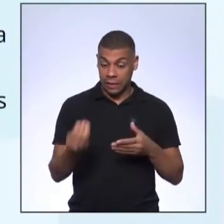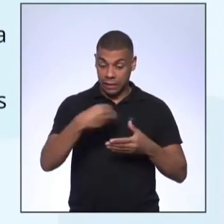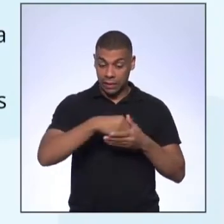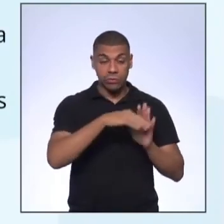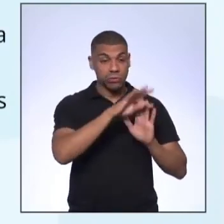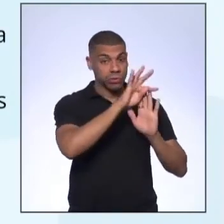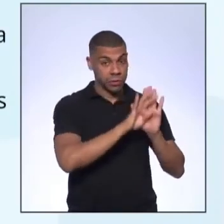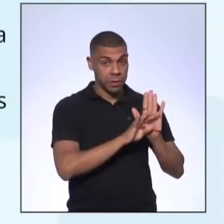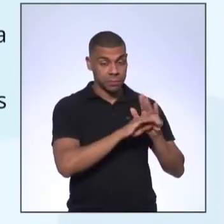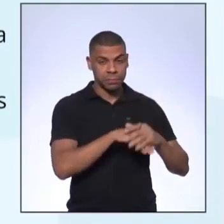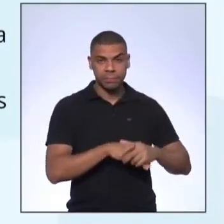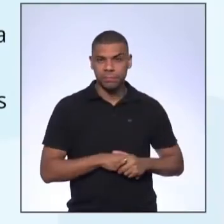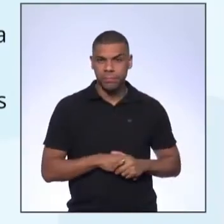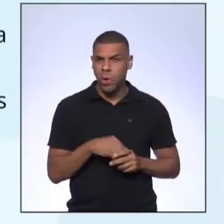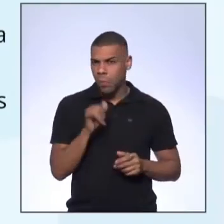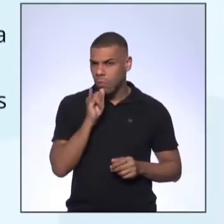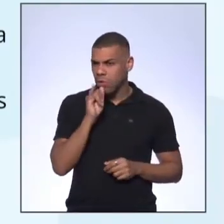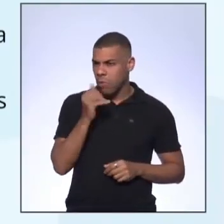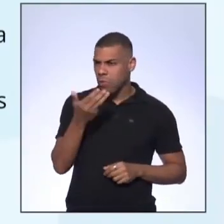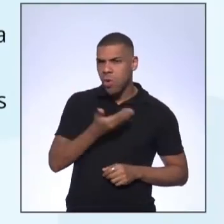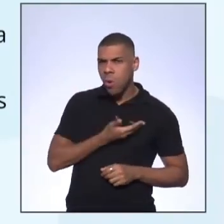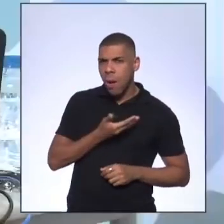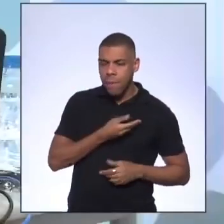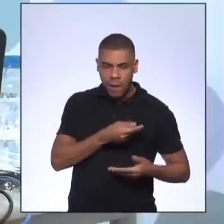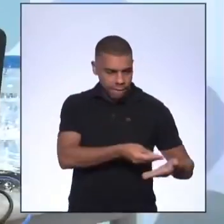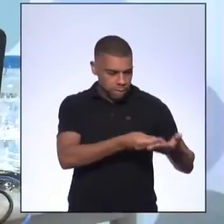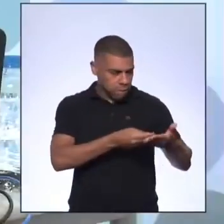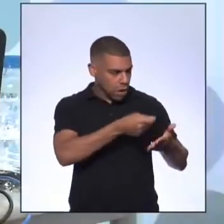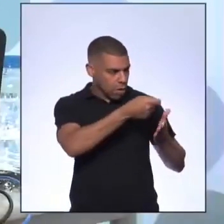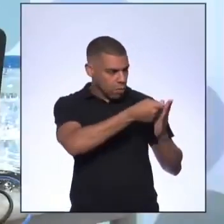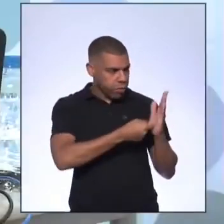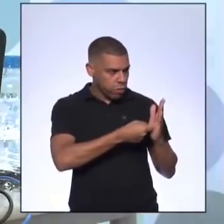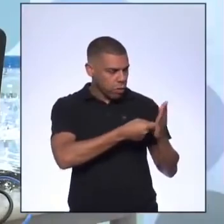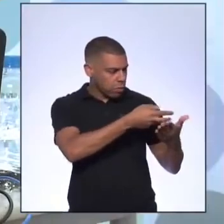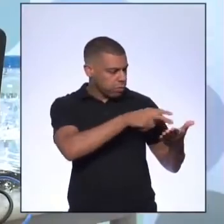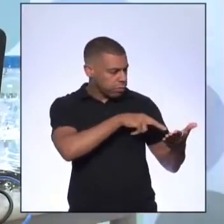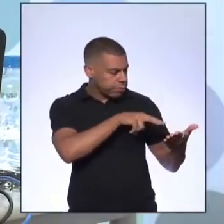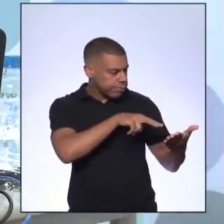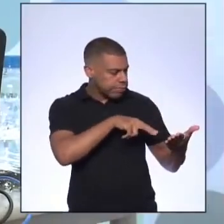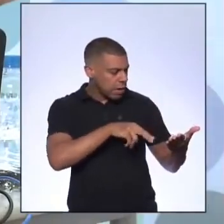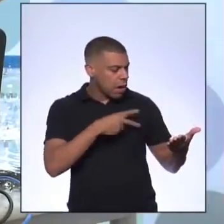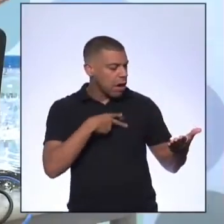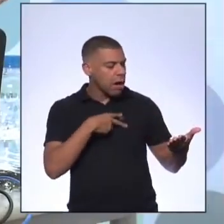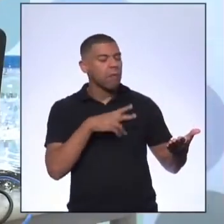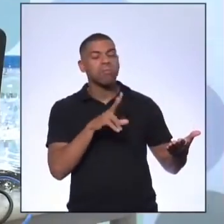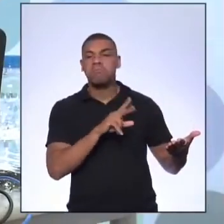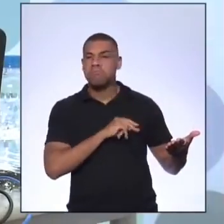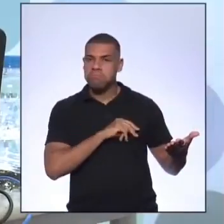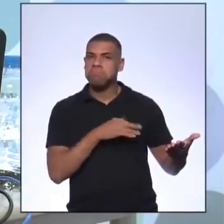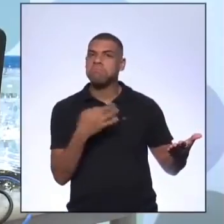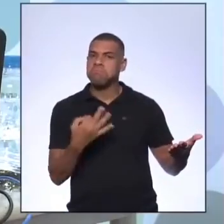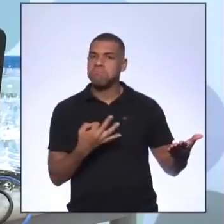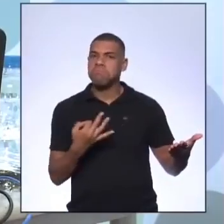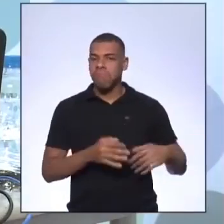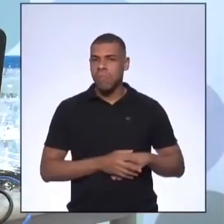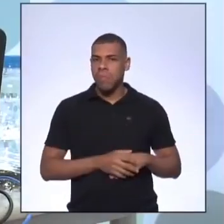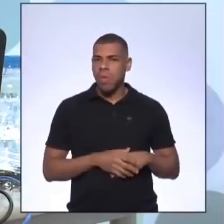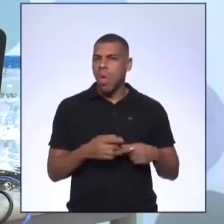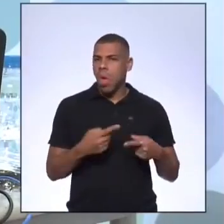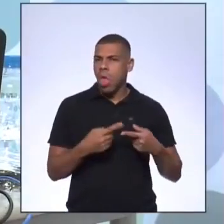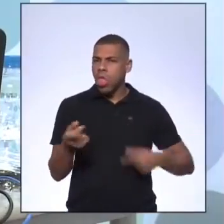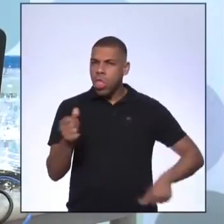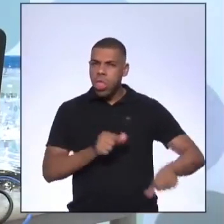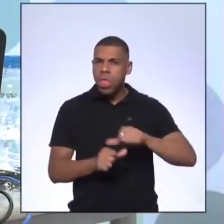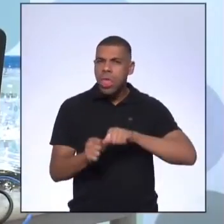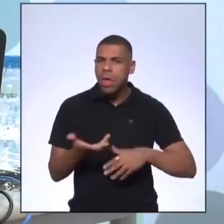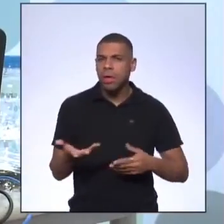você pode pensar, seu amigo te convenceu com os argumentos que ele usou? Pensa assim, no caso da redação do seu amigo. Ele te convenceu ou